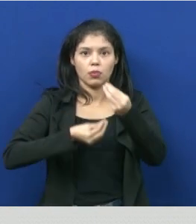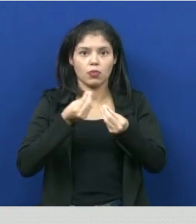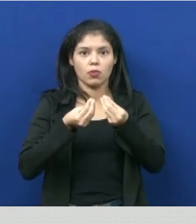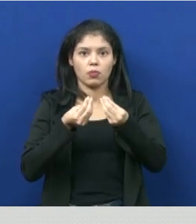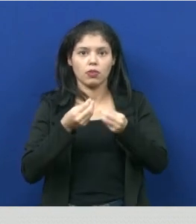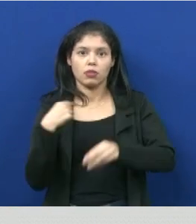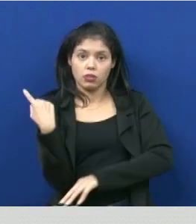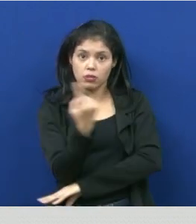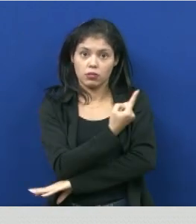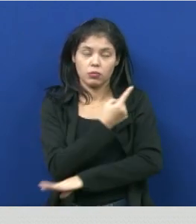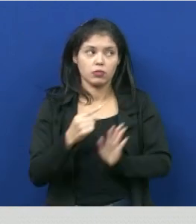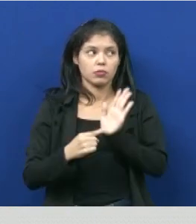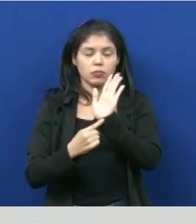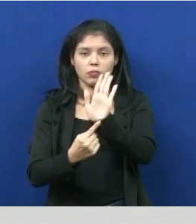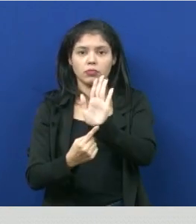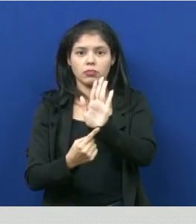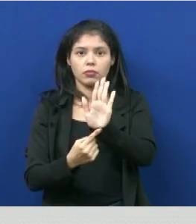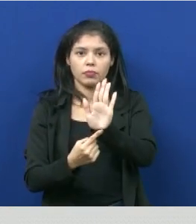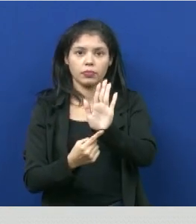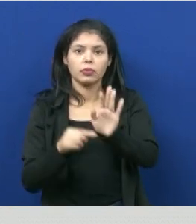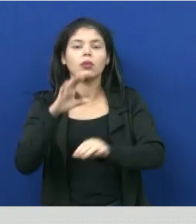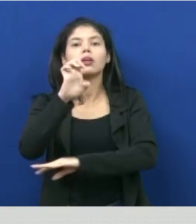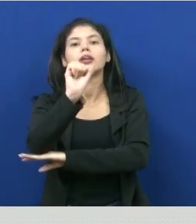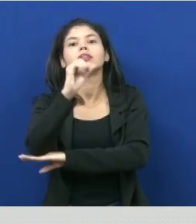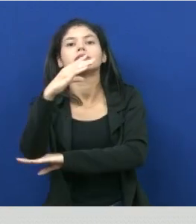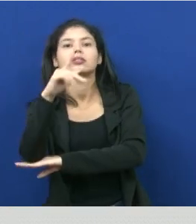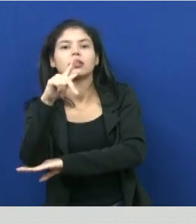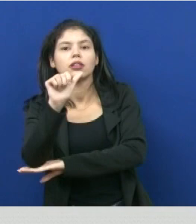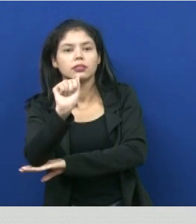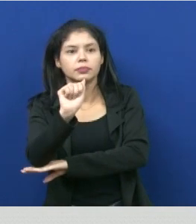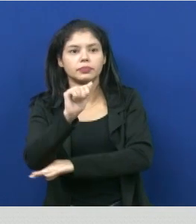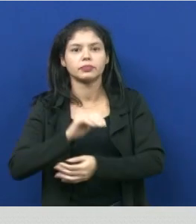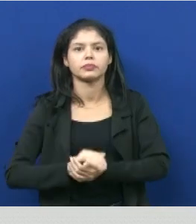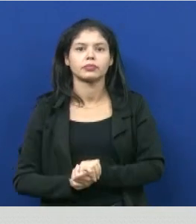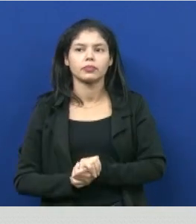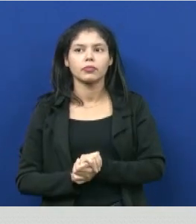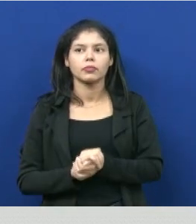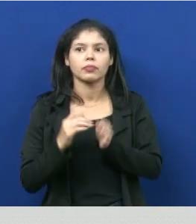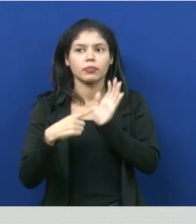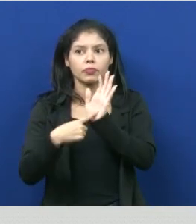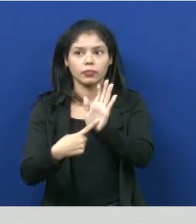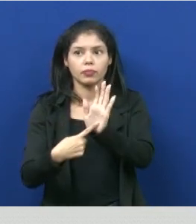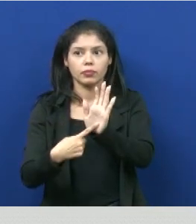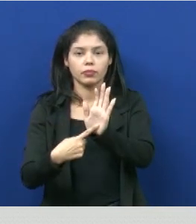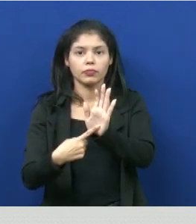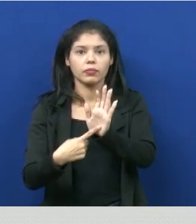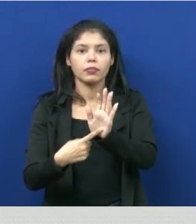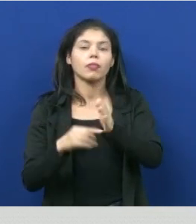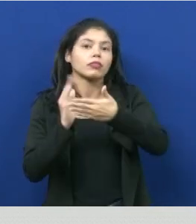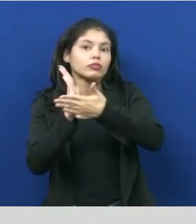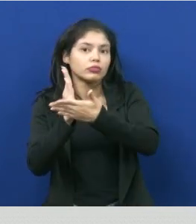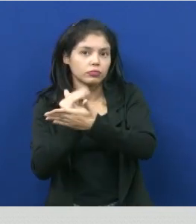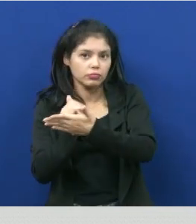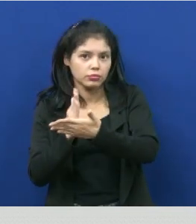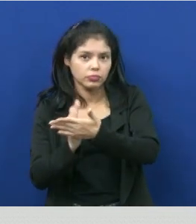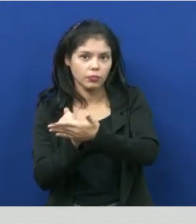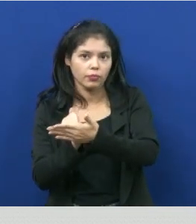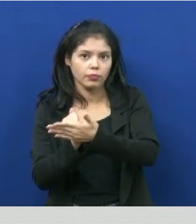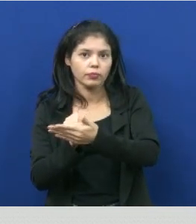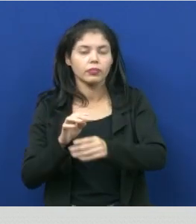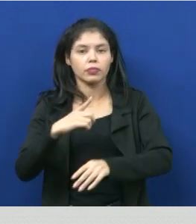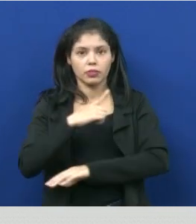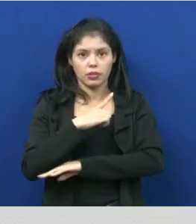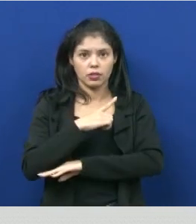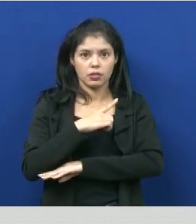isso como escala? A escala vem a ser a divisão ou a